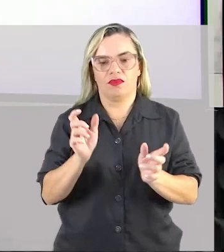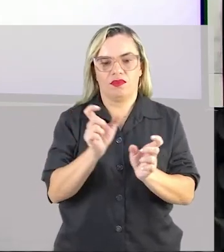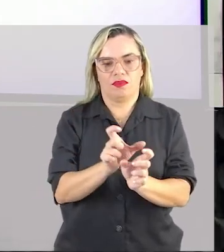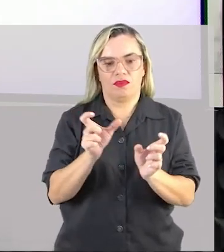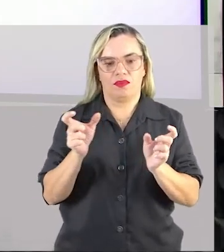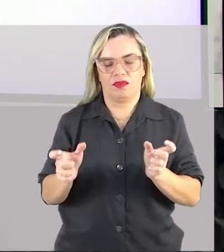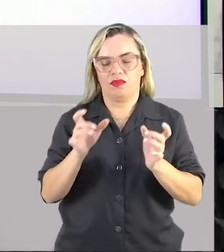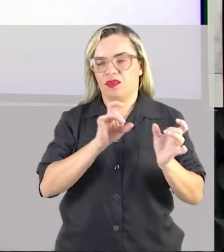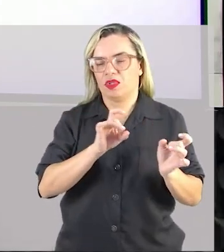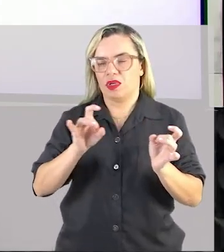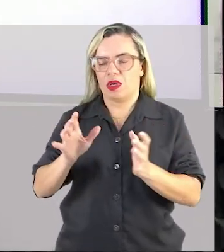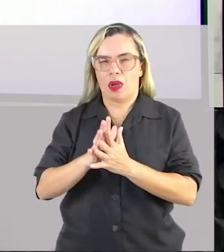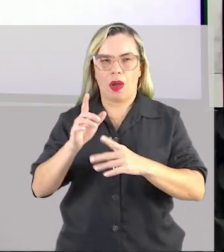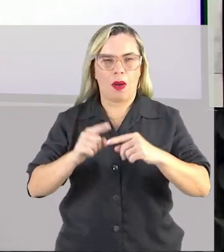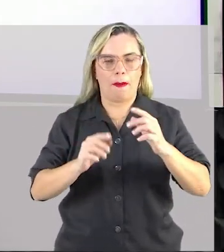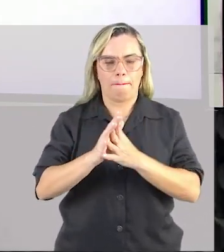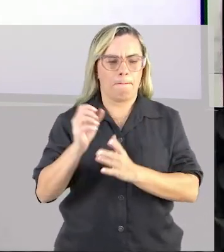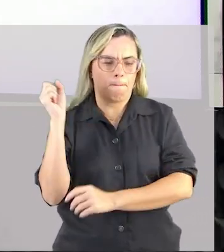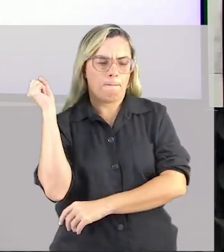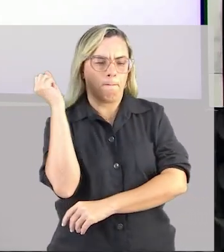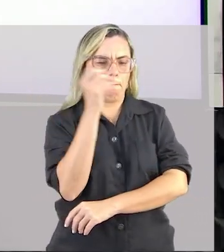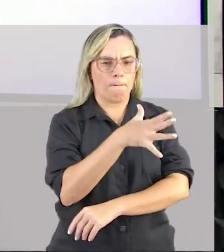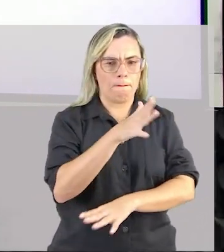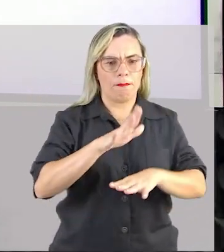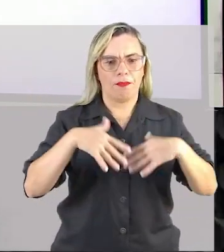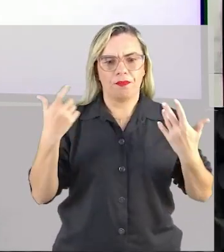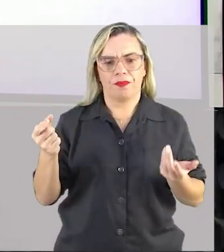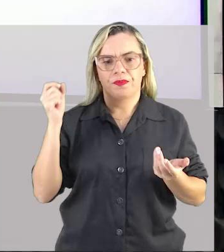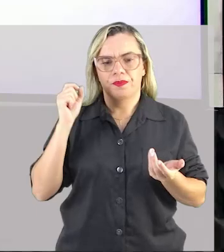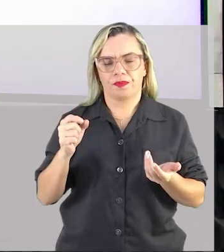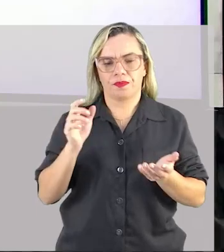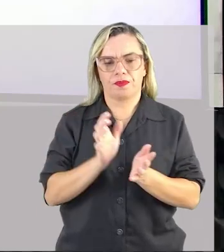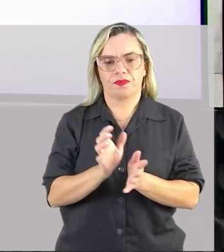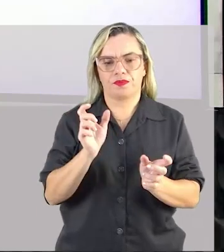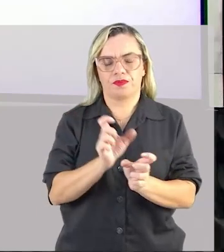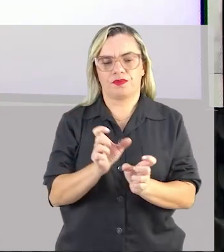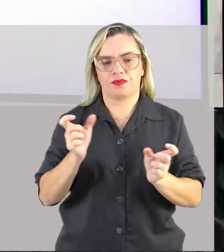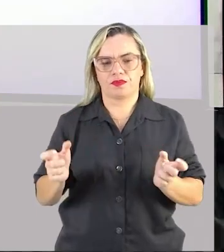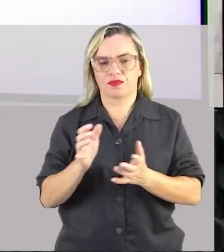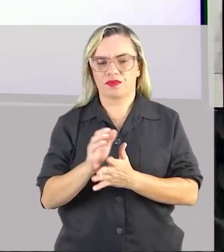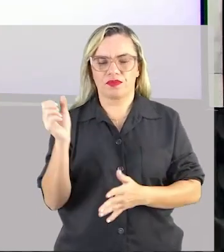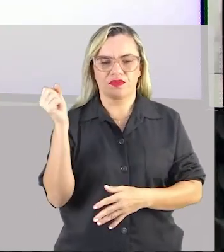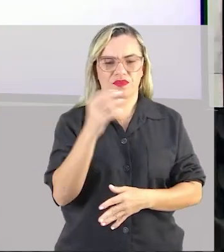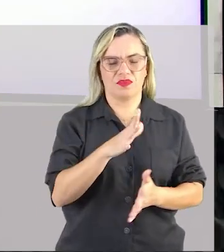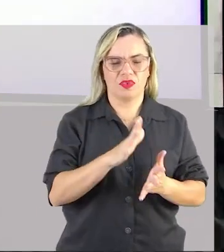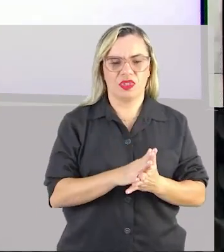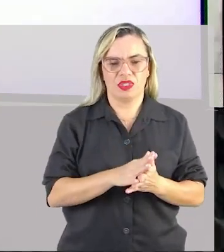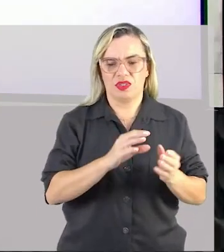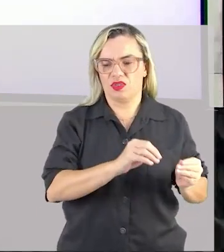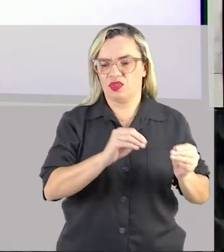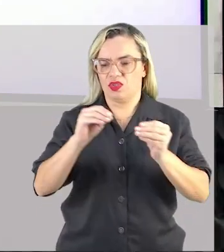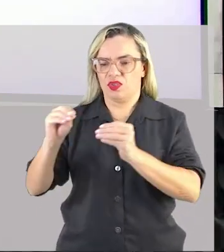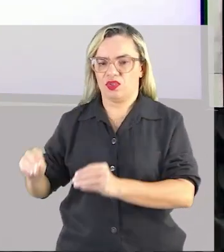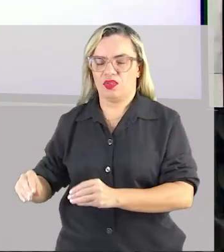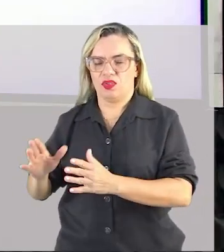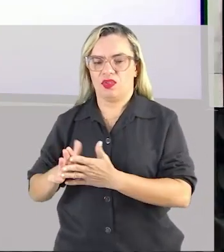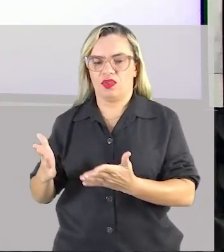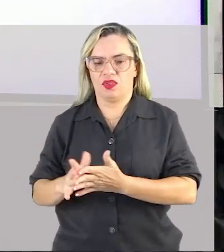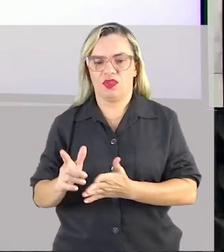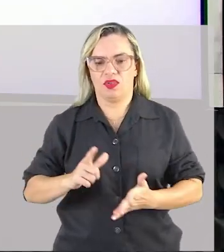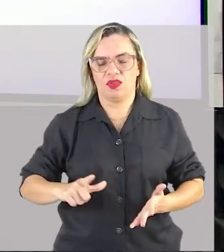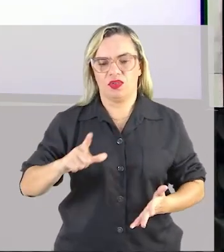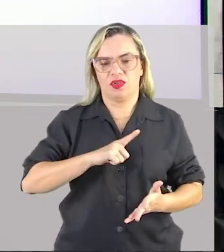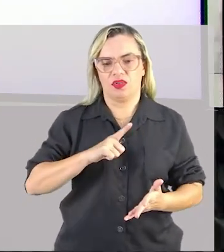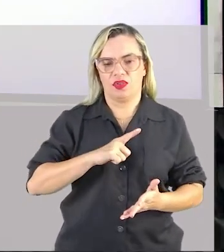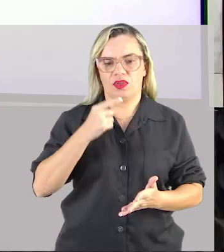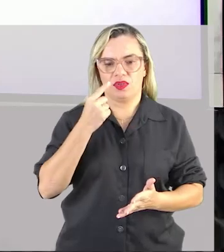eu quero jogar fora. Aqui a gente já vai, o sinônimo seria descartar, jogar fora, tirar. Tem vários sinônimos. A gente tem